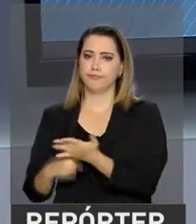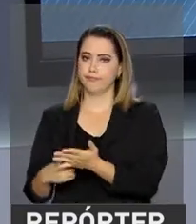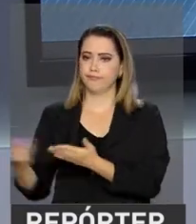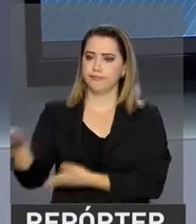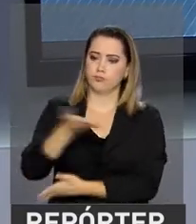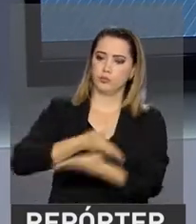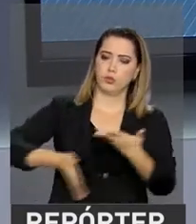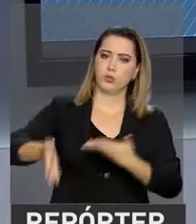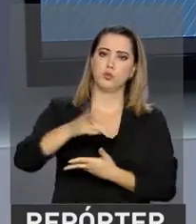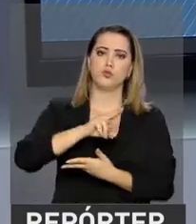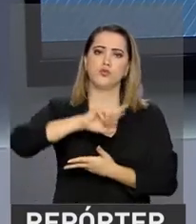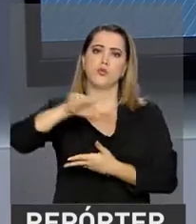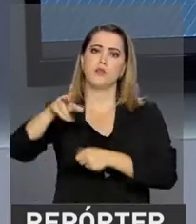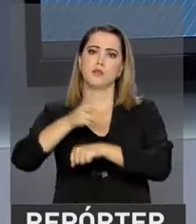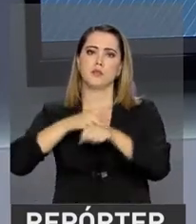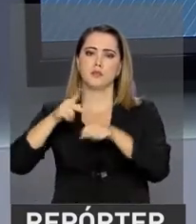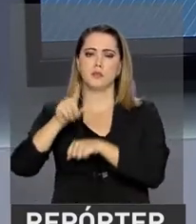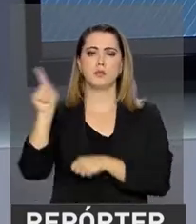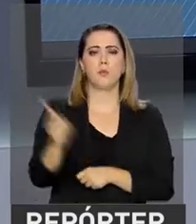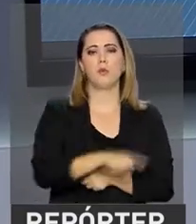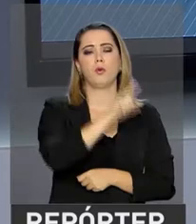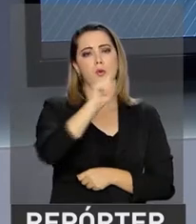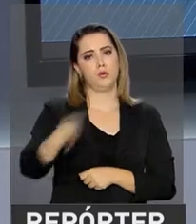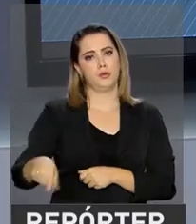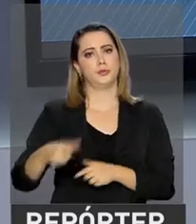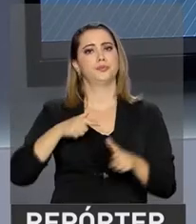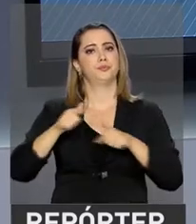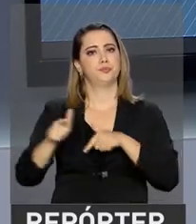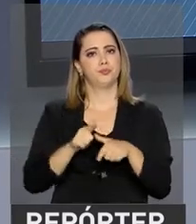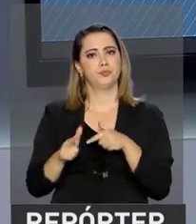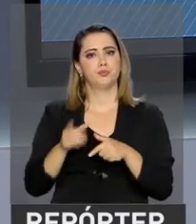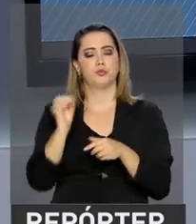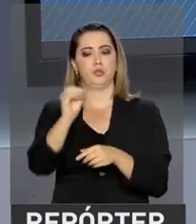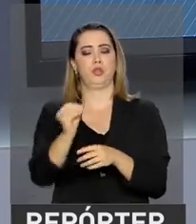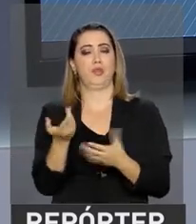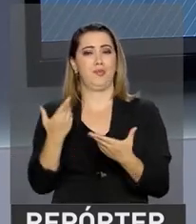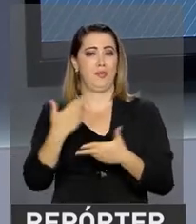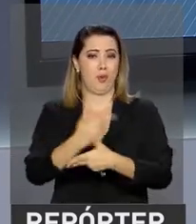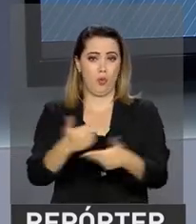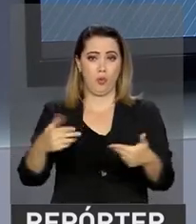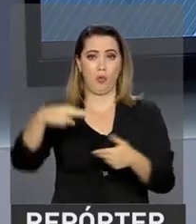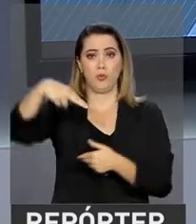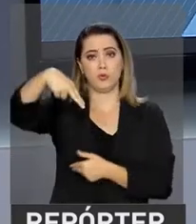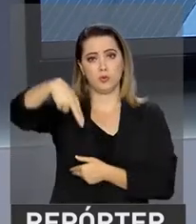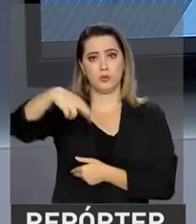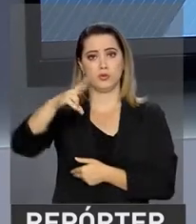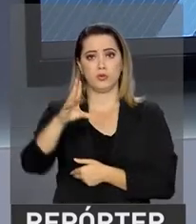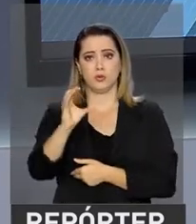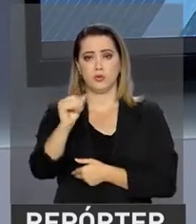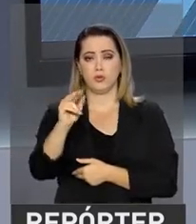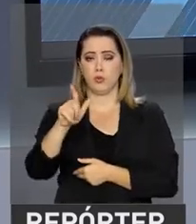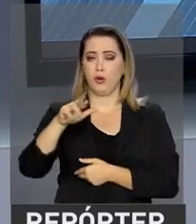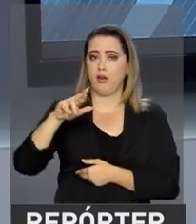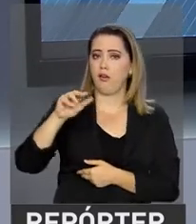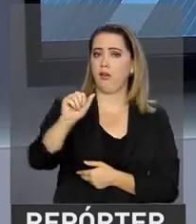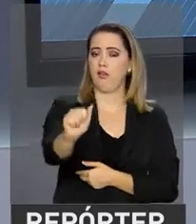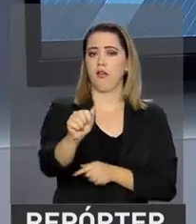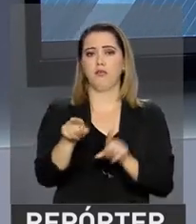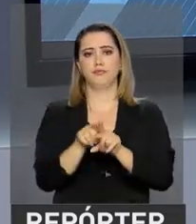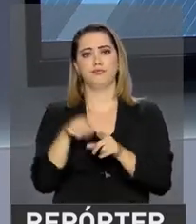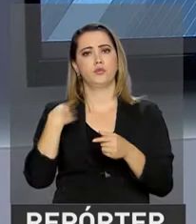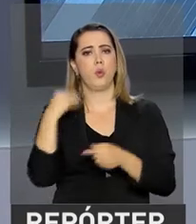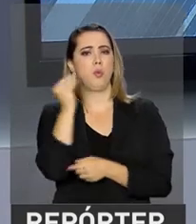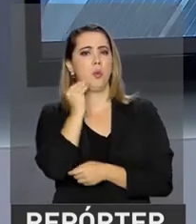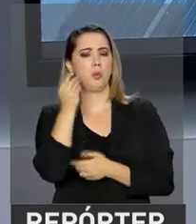anos o tratado proíbe uma série de atividades relacionadas armamento nuclear áries como desenvolvimento testes